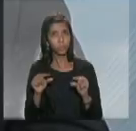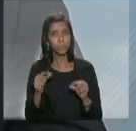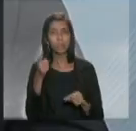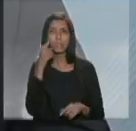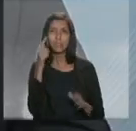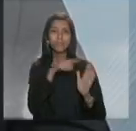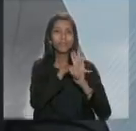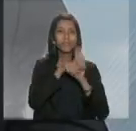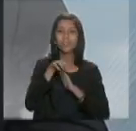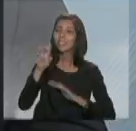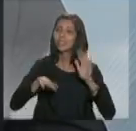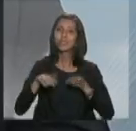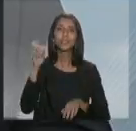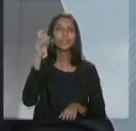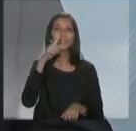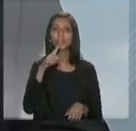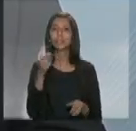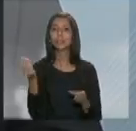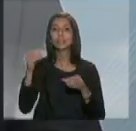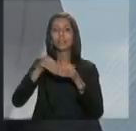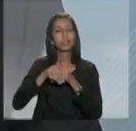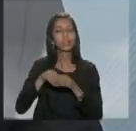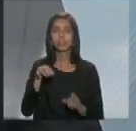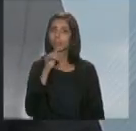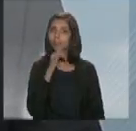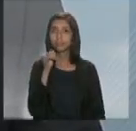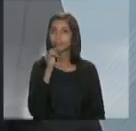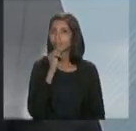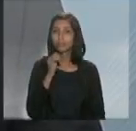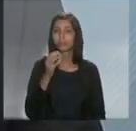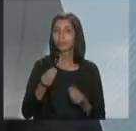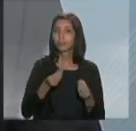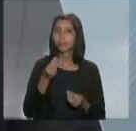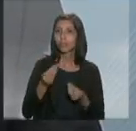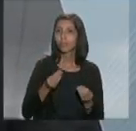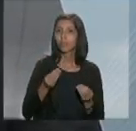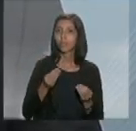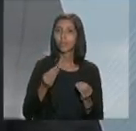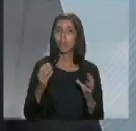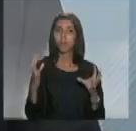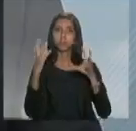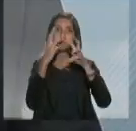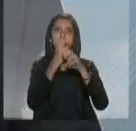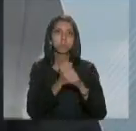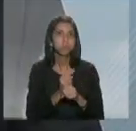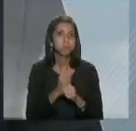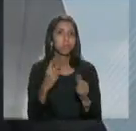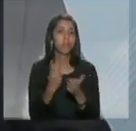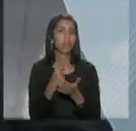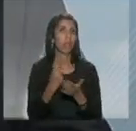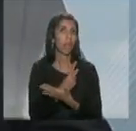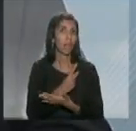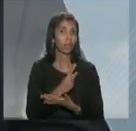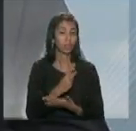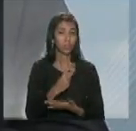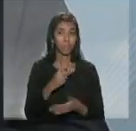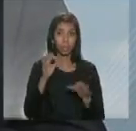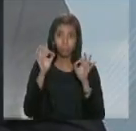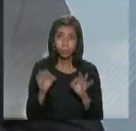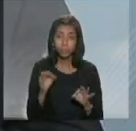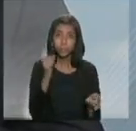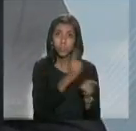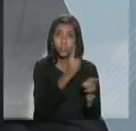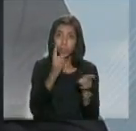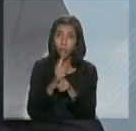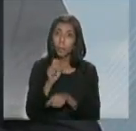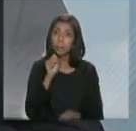Tem verificações que seriam difíceis de serem feitas pelo controle interno. Por exemplo, a questão da acumulação irregular. Na verdade, você só consegue identificar